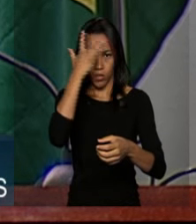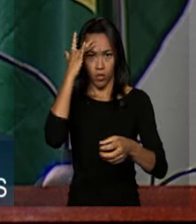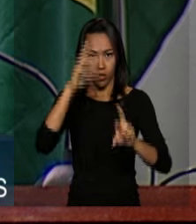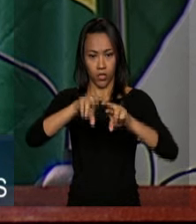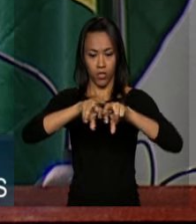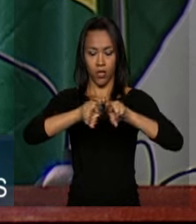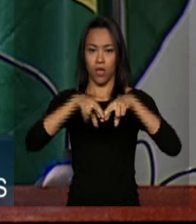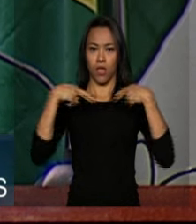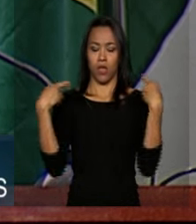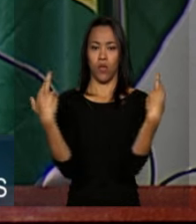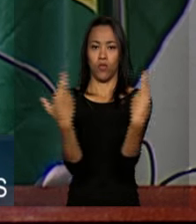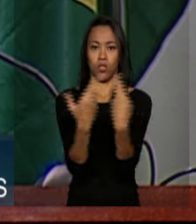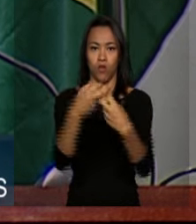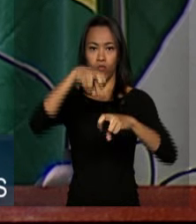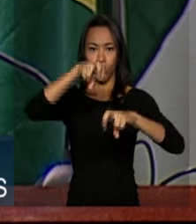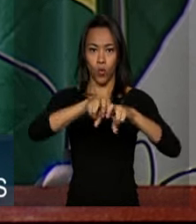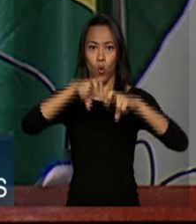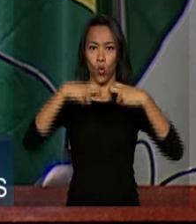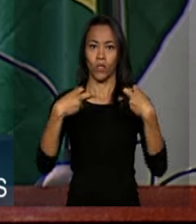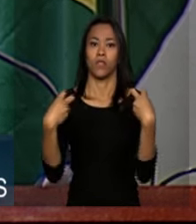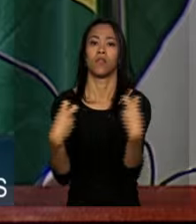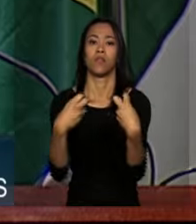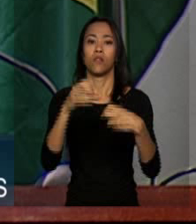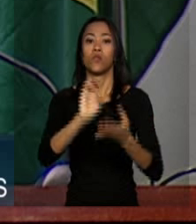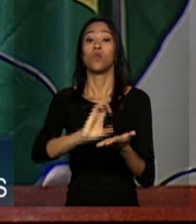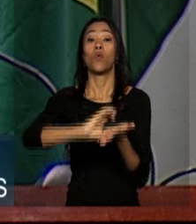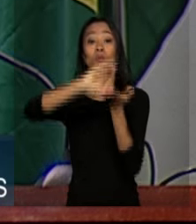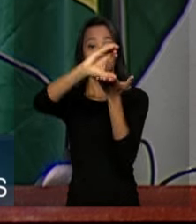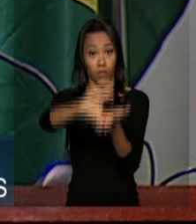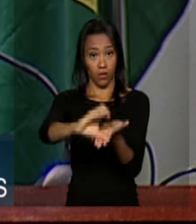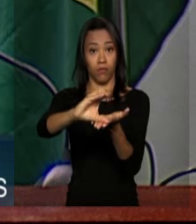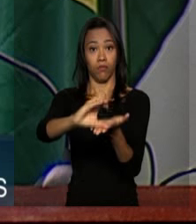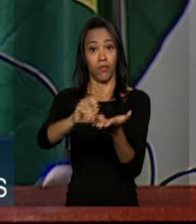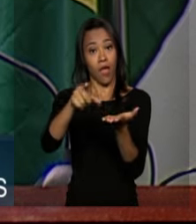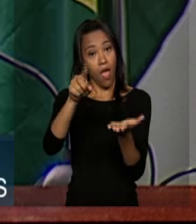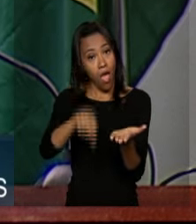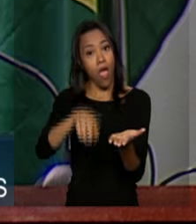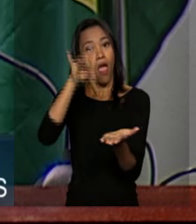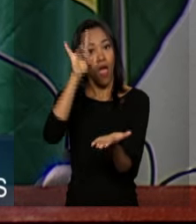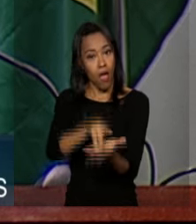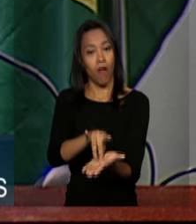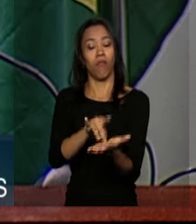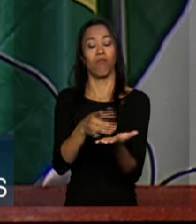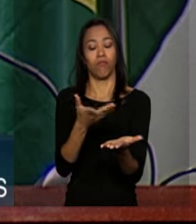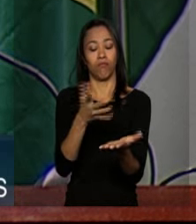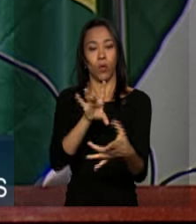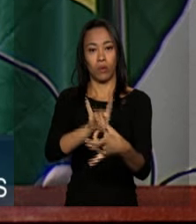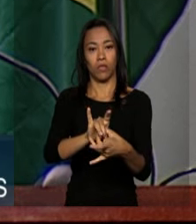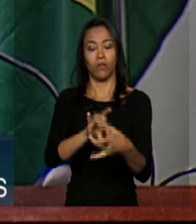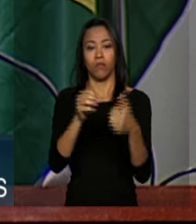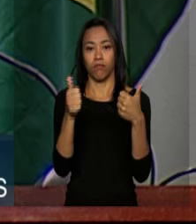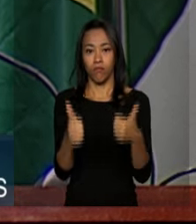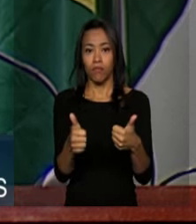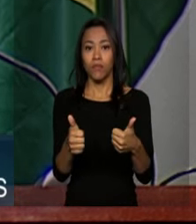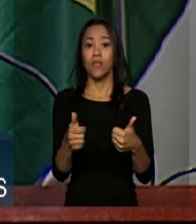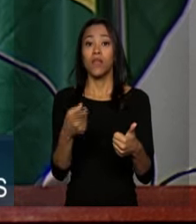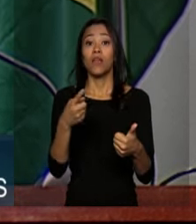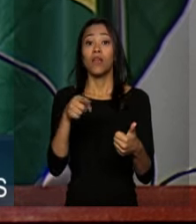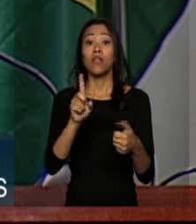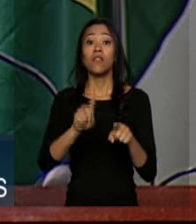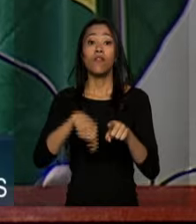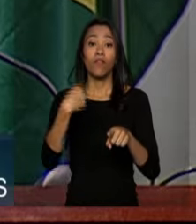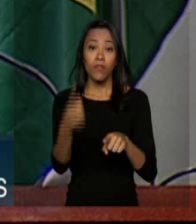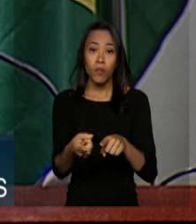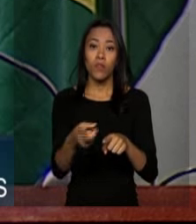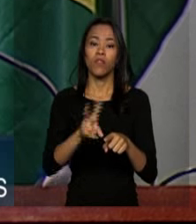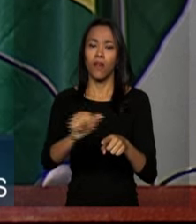permanentes. Somente assim esse organismo refletirá o mundo real em que vivemos e, consequentemente, passará